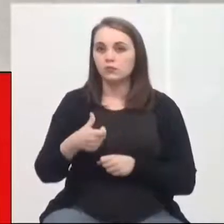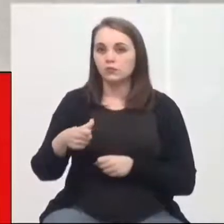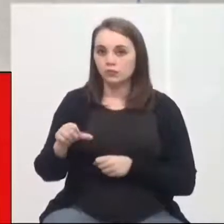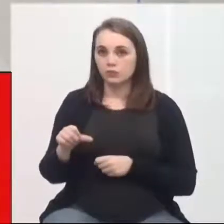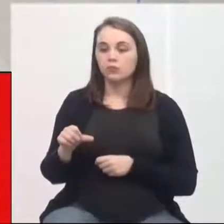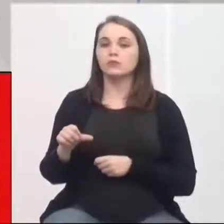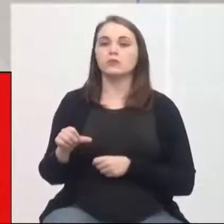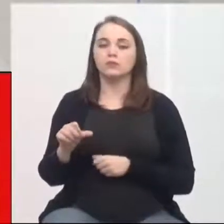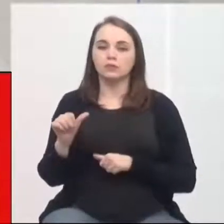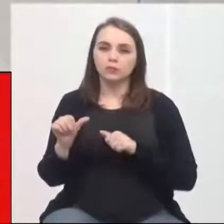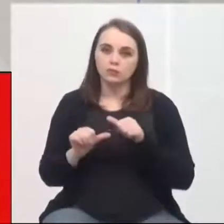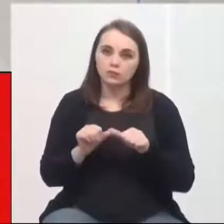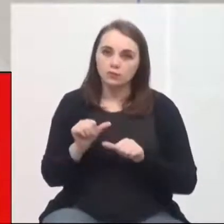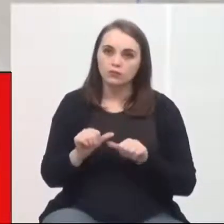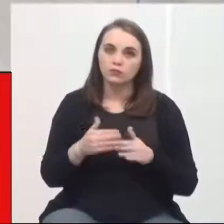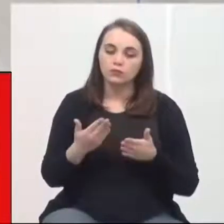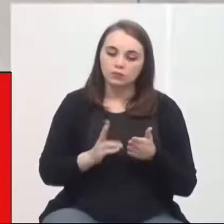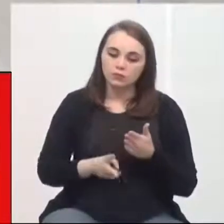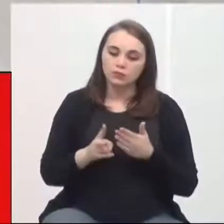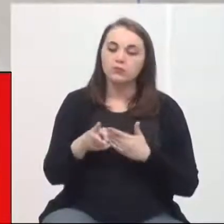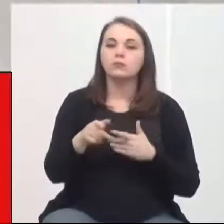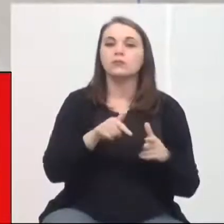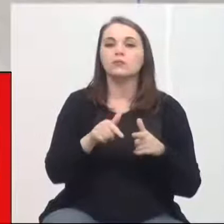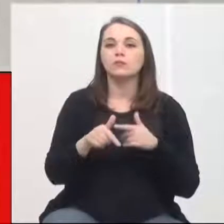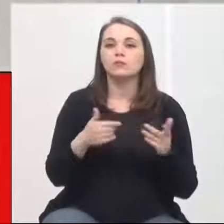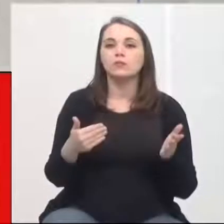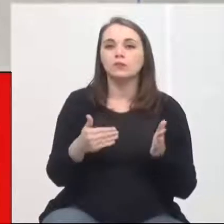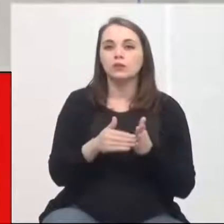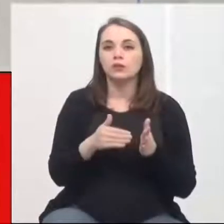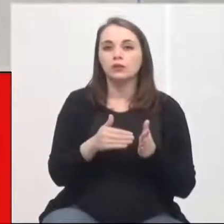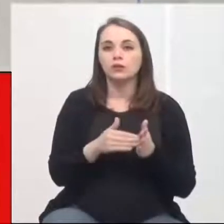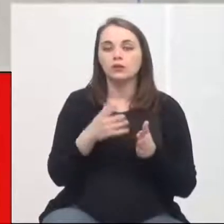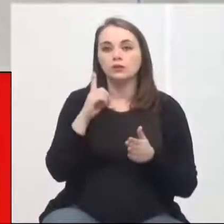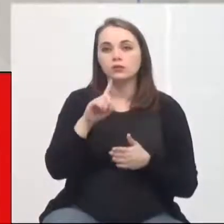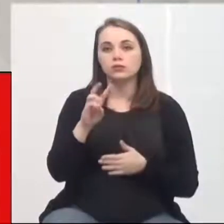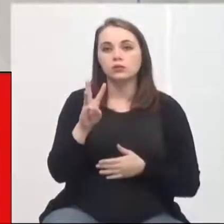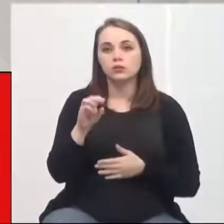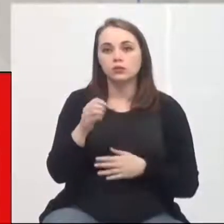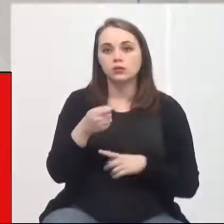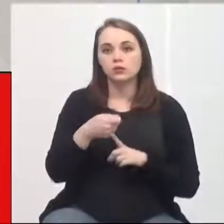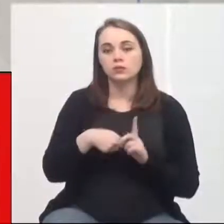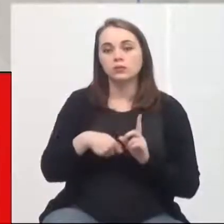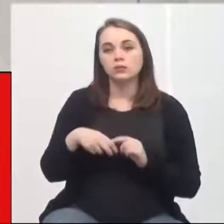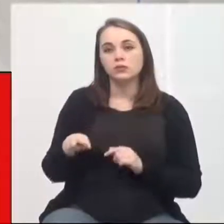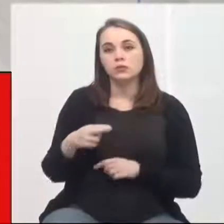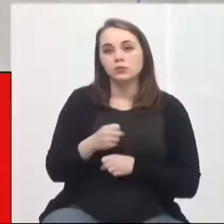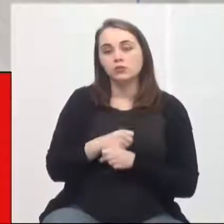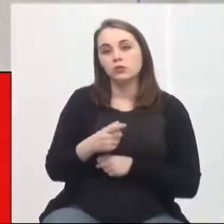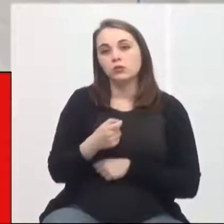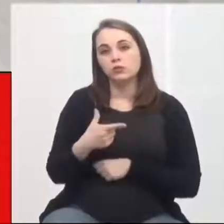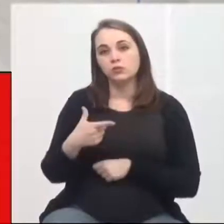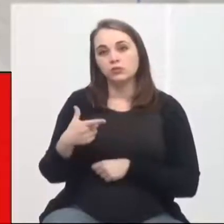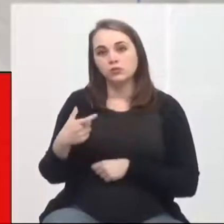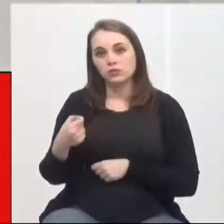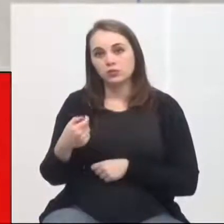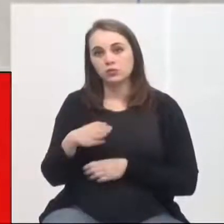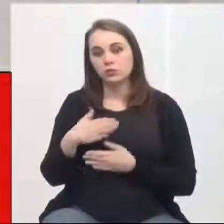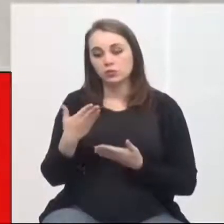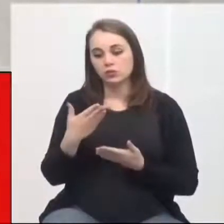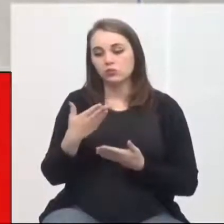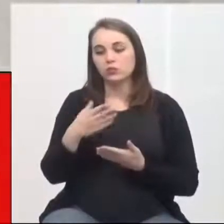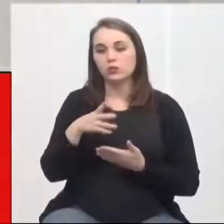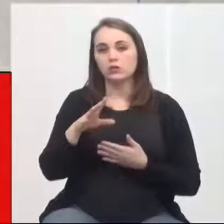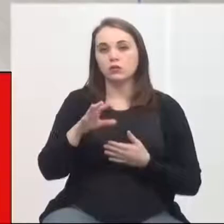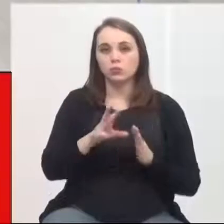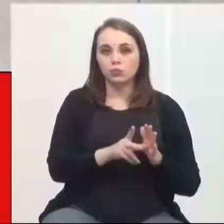rádio patrulhamento, na qual permaneceu em atividade operacional até o dia 30/11/2020, quando foi referido durante o